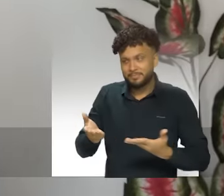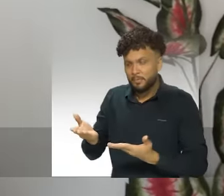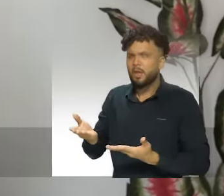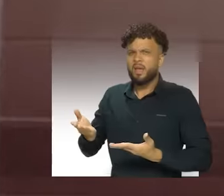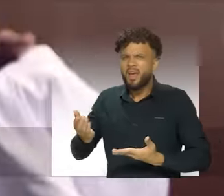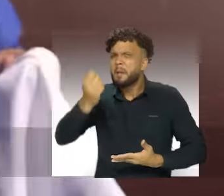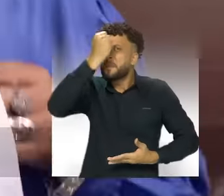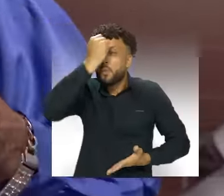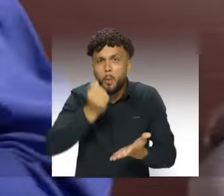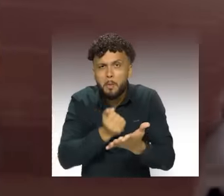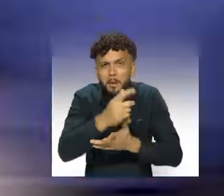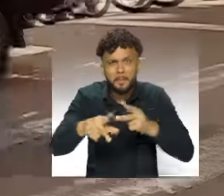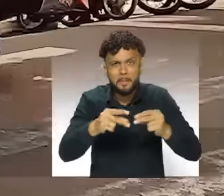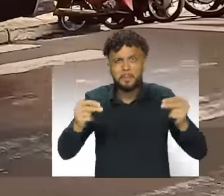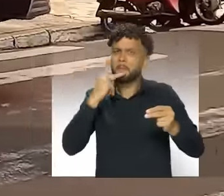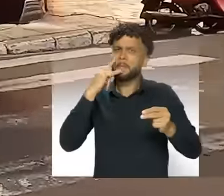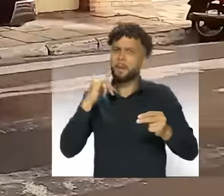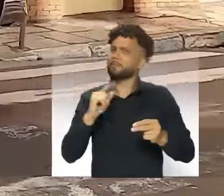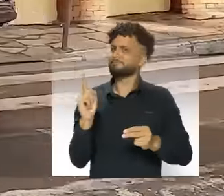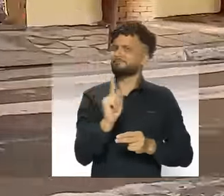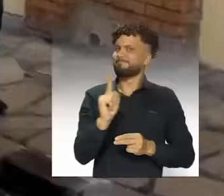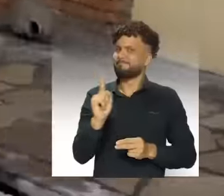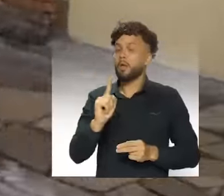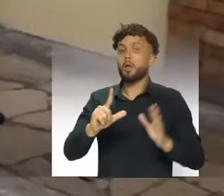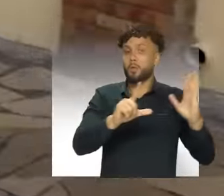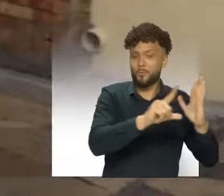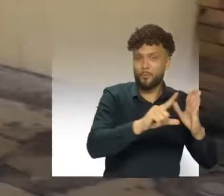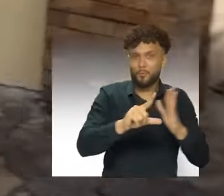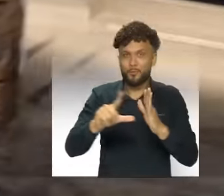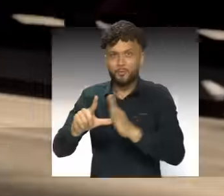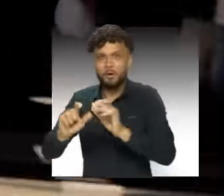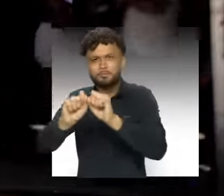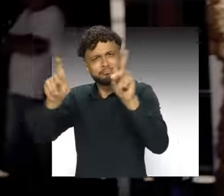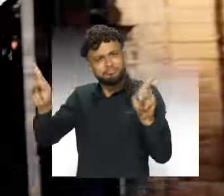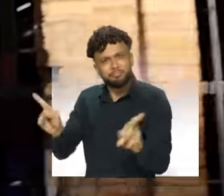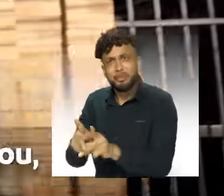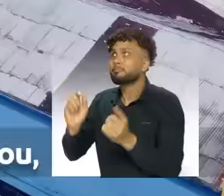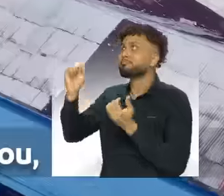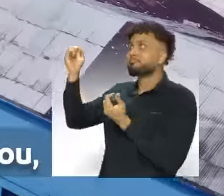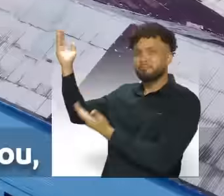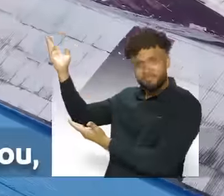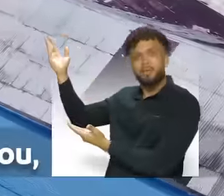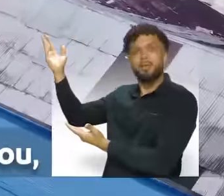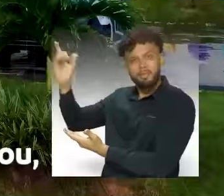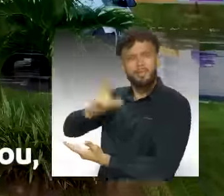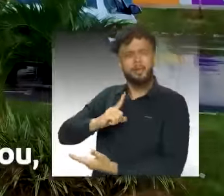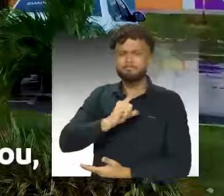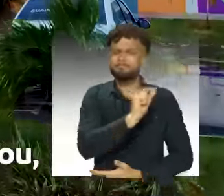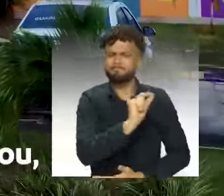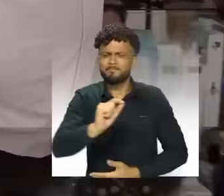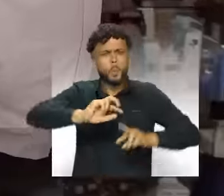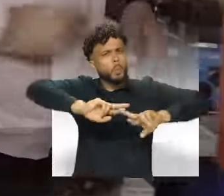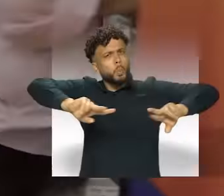seu blazer. Não suba pelas paredes na hora de encontrar o presente para o seu pai. Na Galeria Espírito Santo, na Galeria do Remédio e no